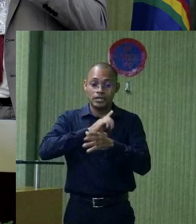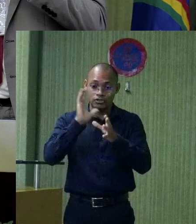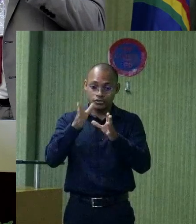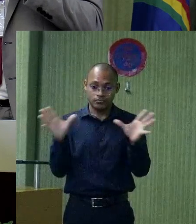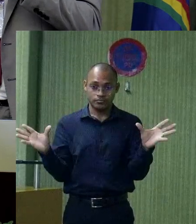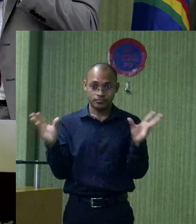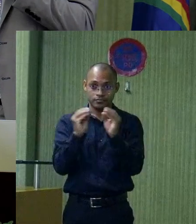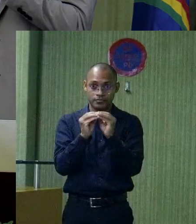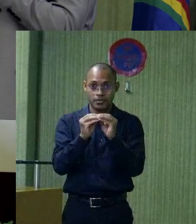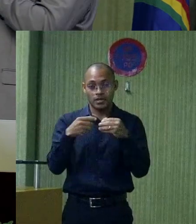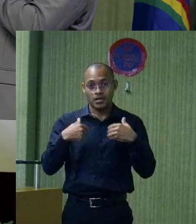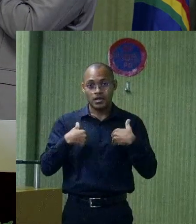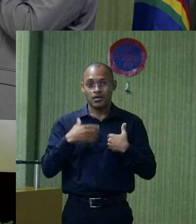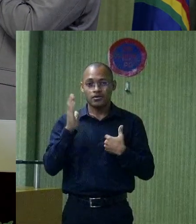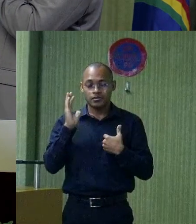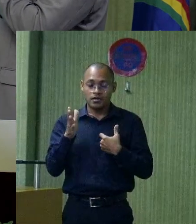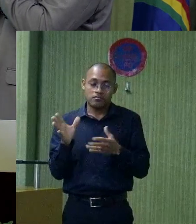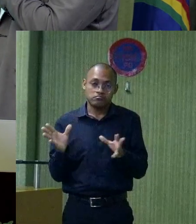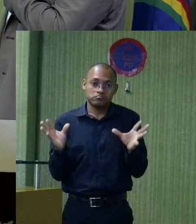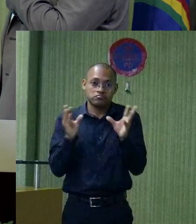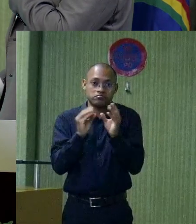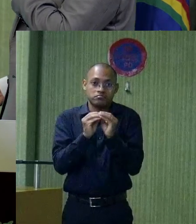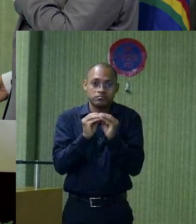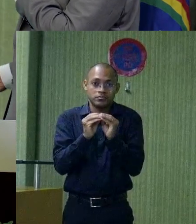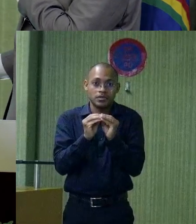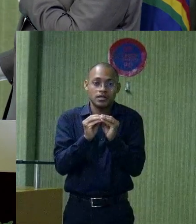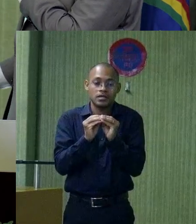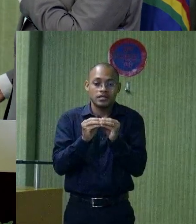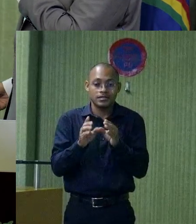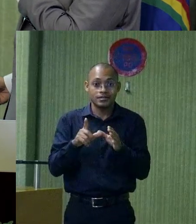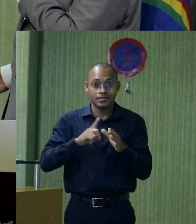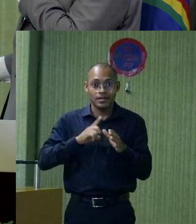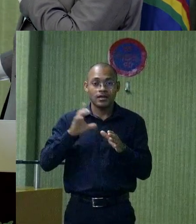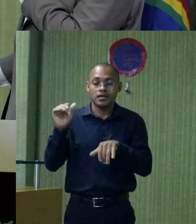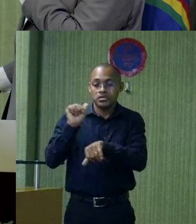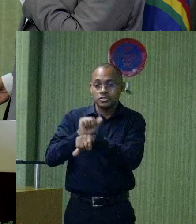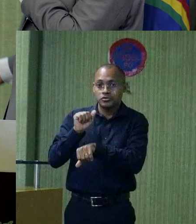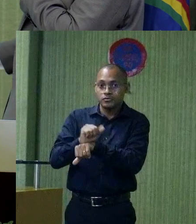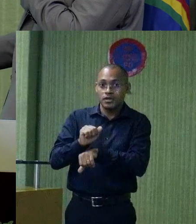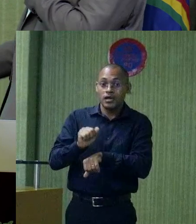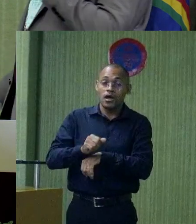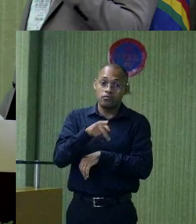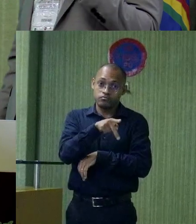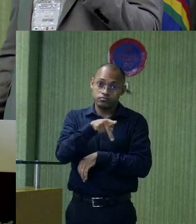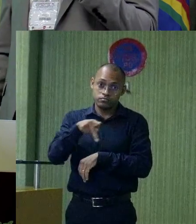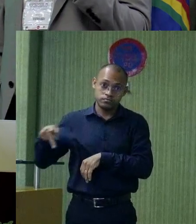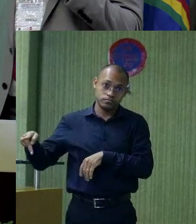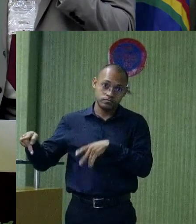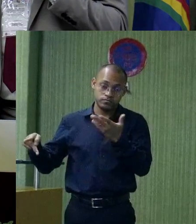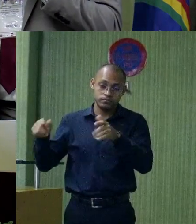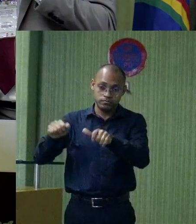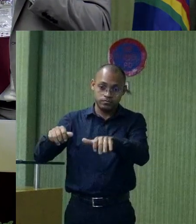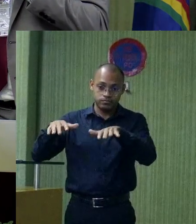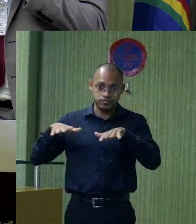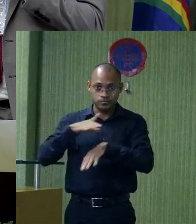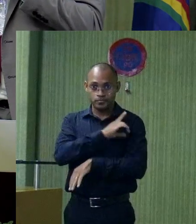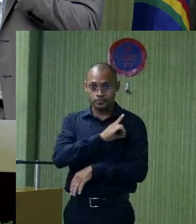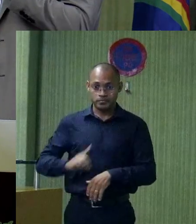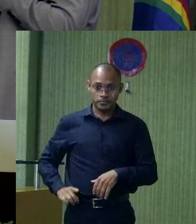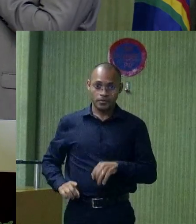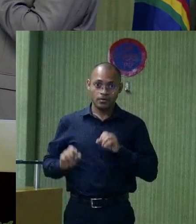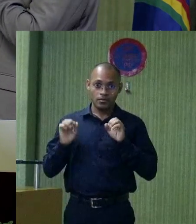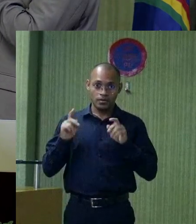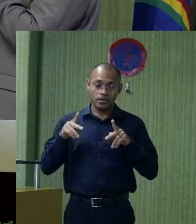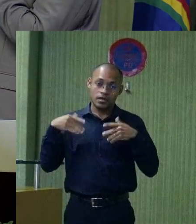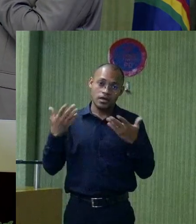conhece tão bem né concluso na mesa do presidente aguardando despacho do presidente da Câmara dos Deputados Ok